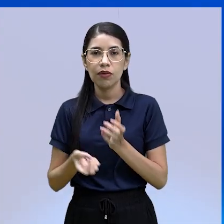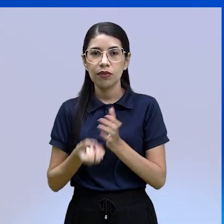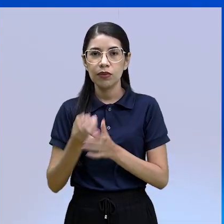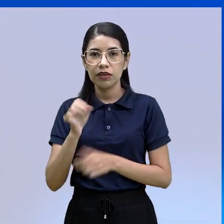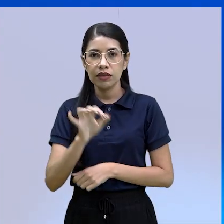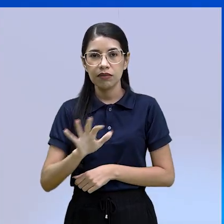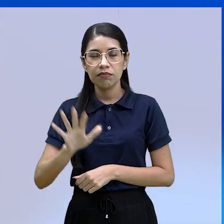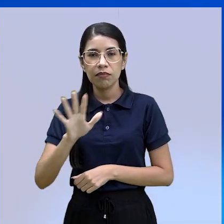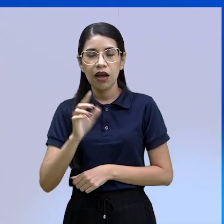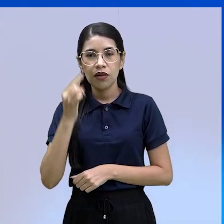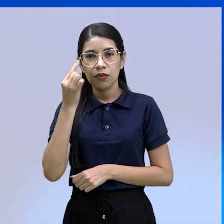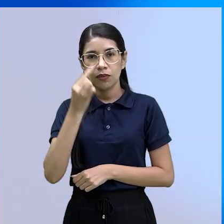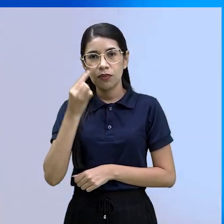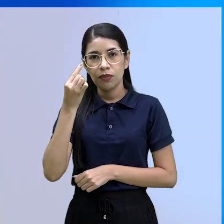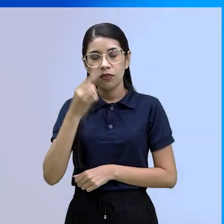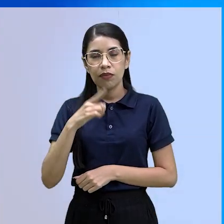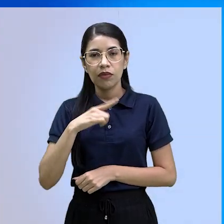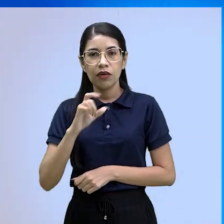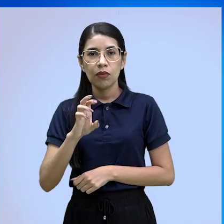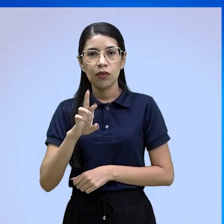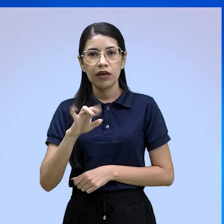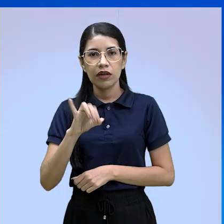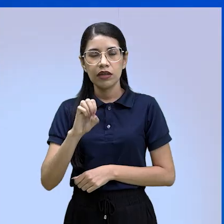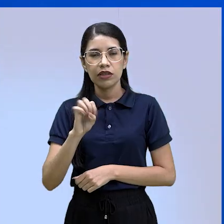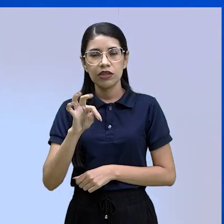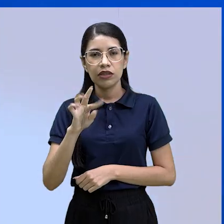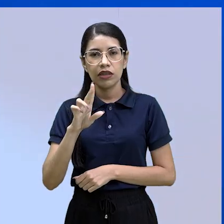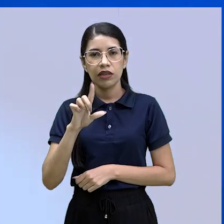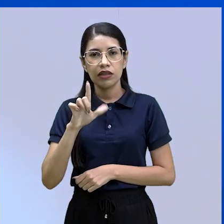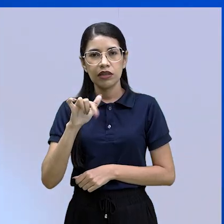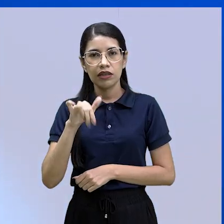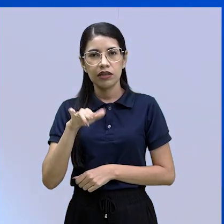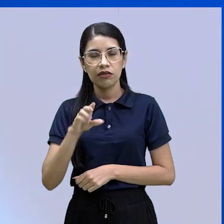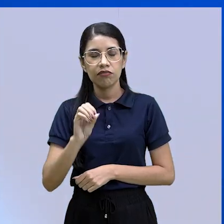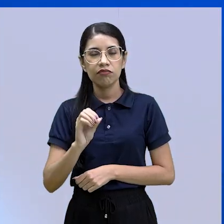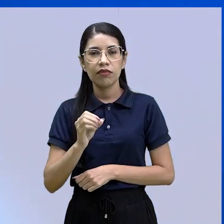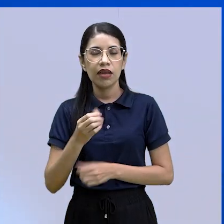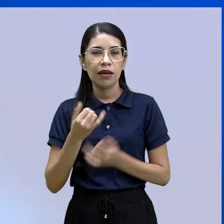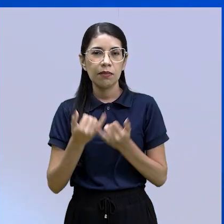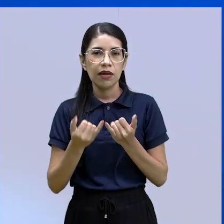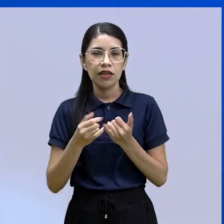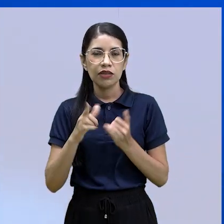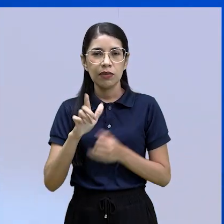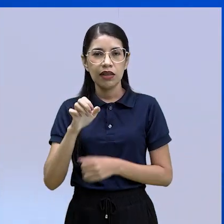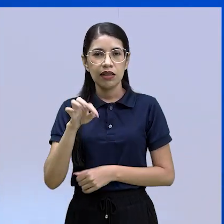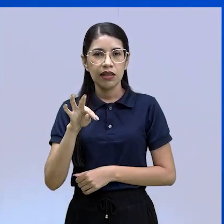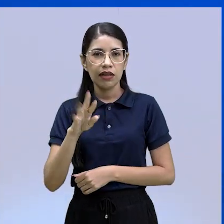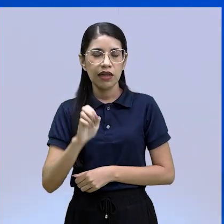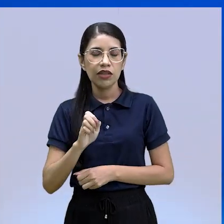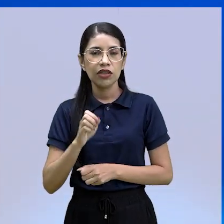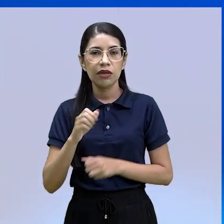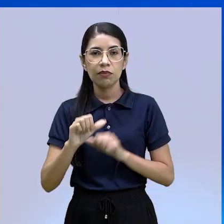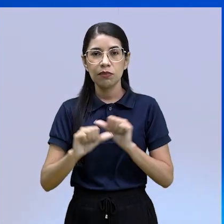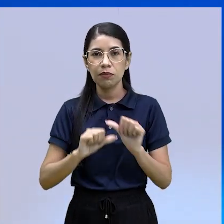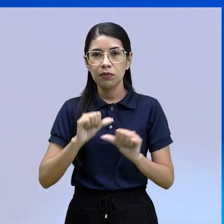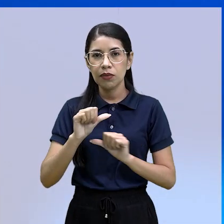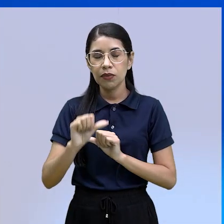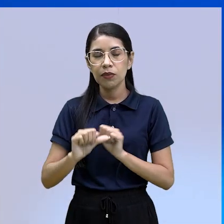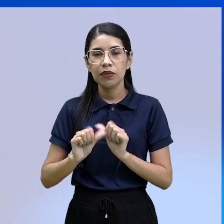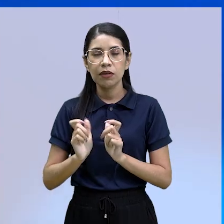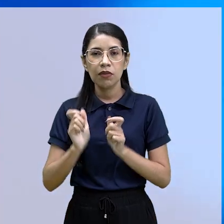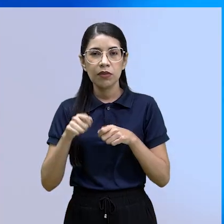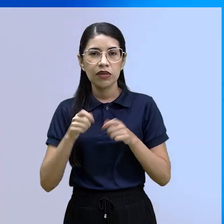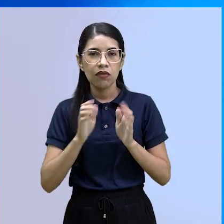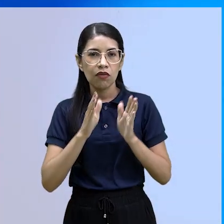imagem. E aí nós temos o cristalino, que funciona como uma lente natural que muda de forma para focar